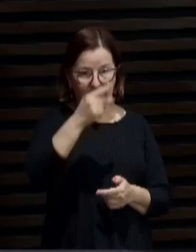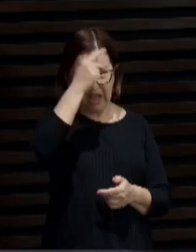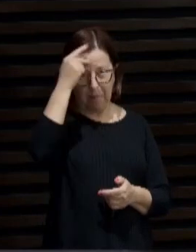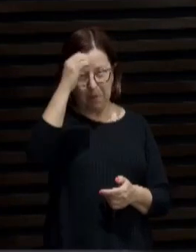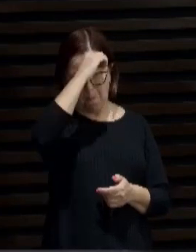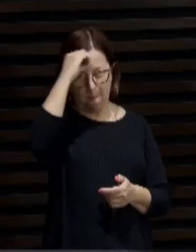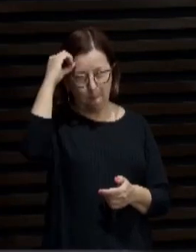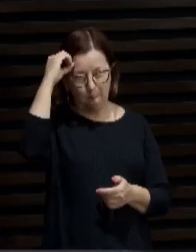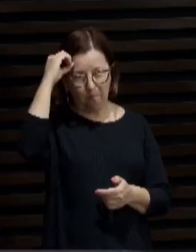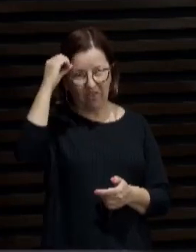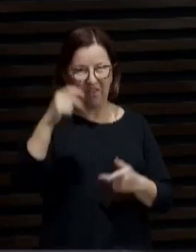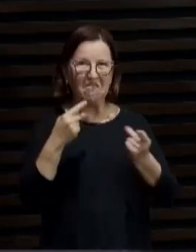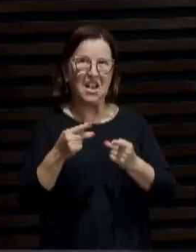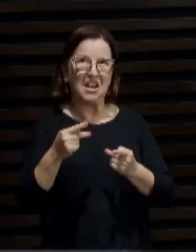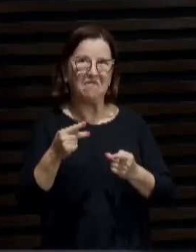você filtre, você